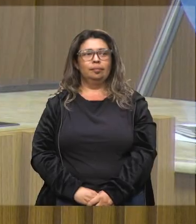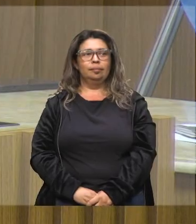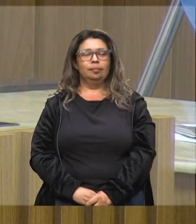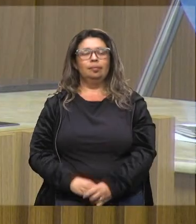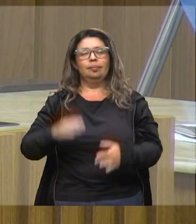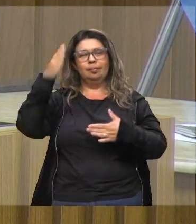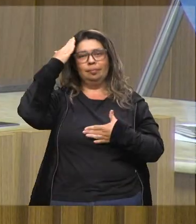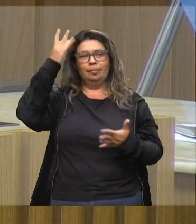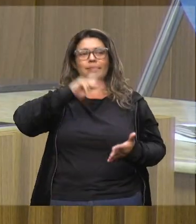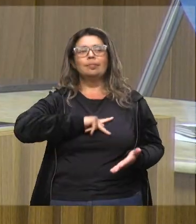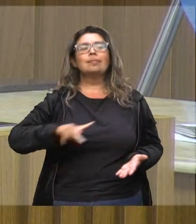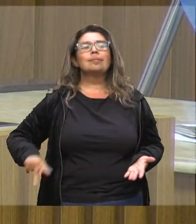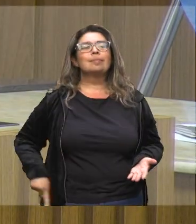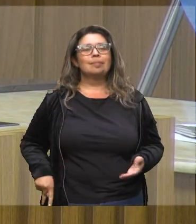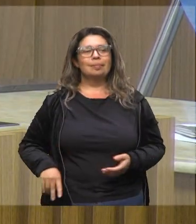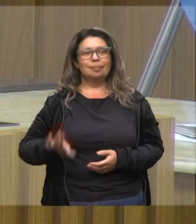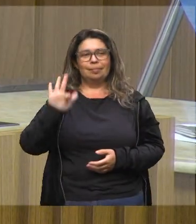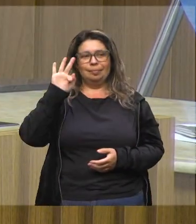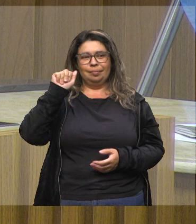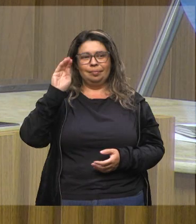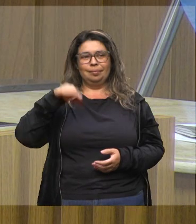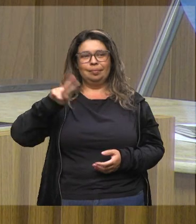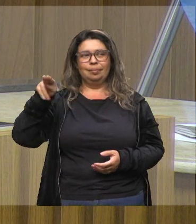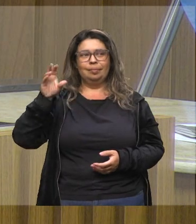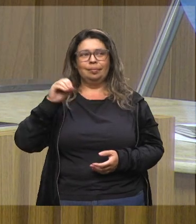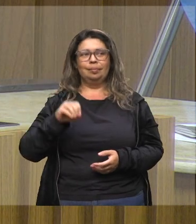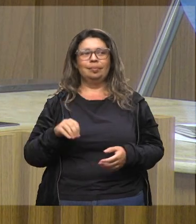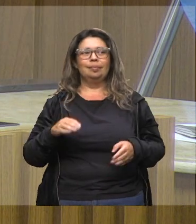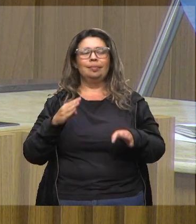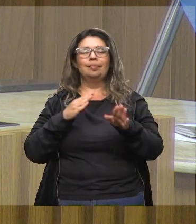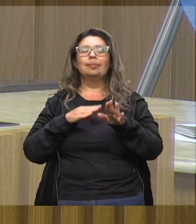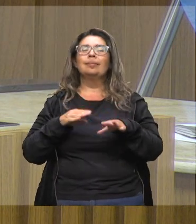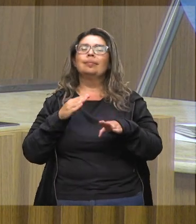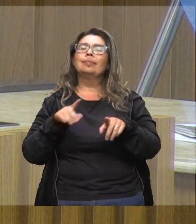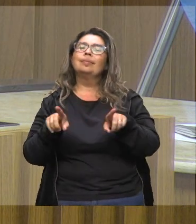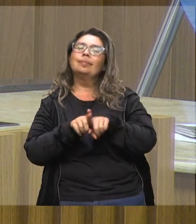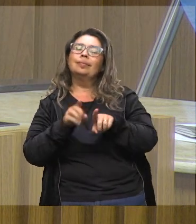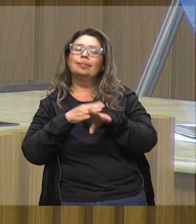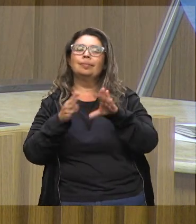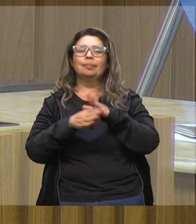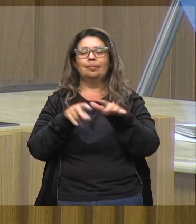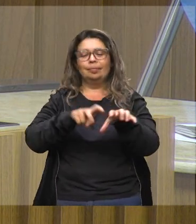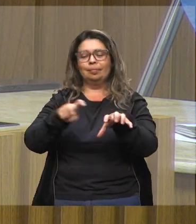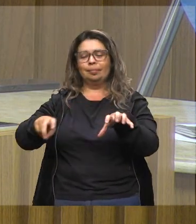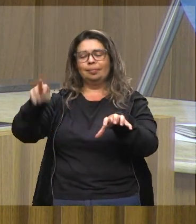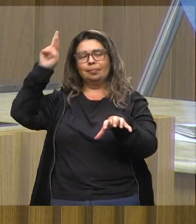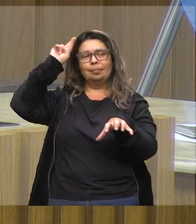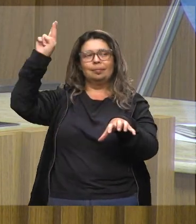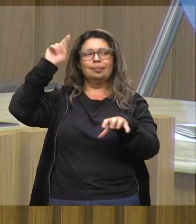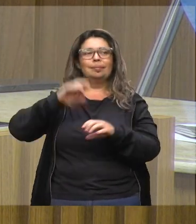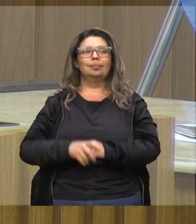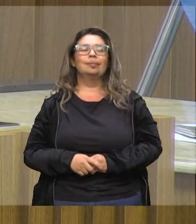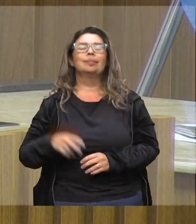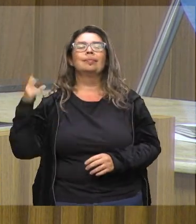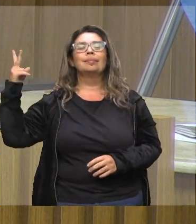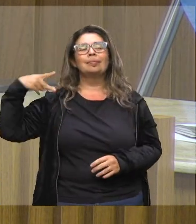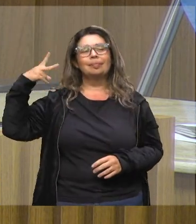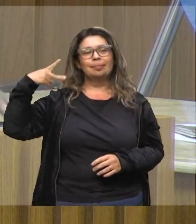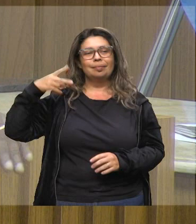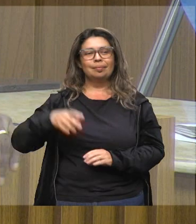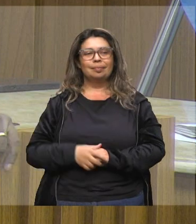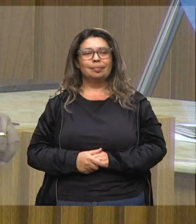Obrigado, senhor presidente, em exercício, Fábio. Também toda a mesa, os nobres